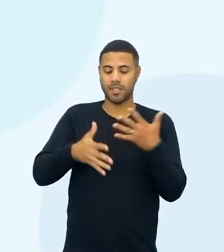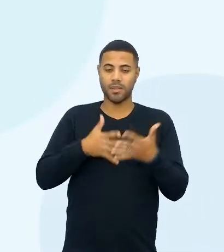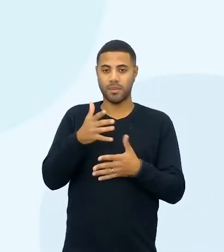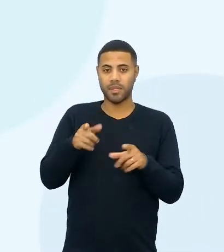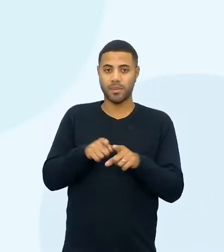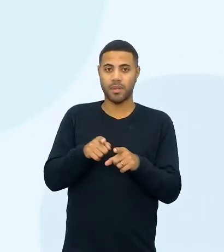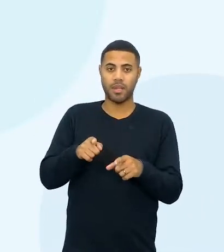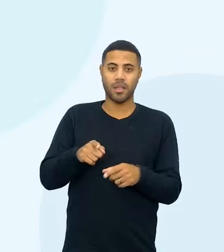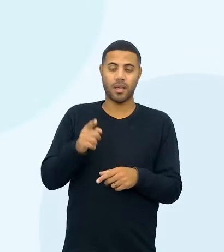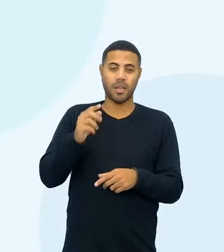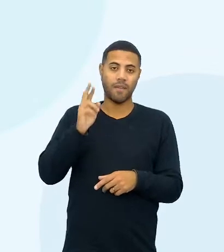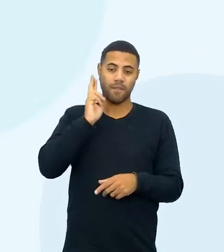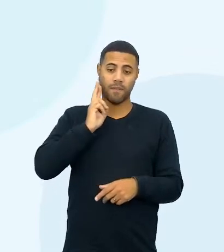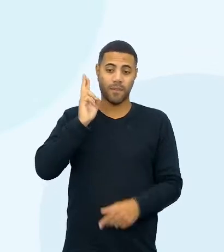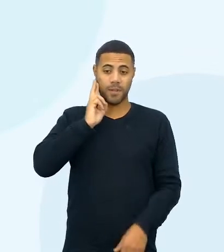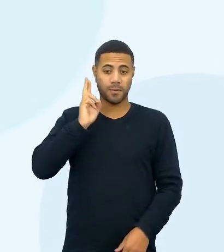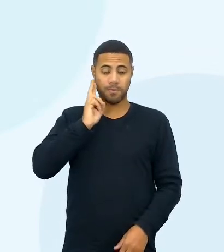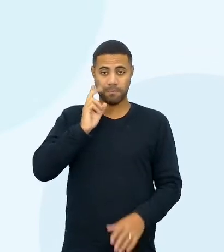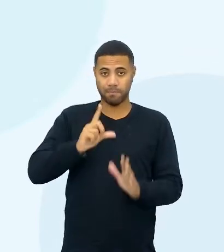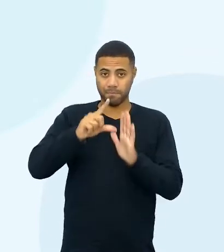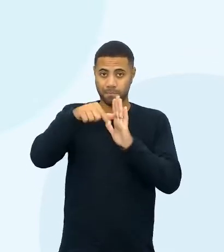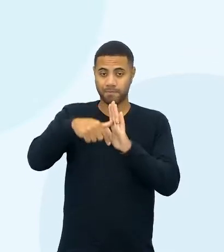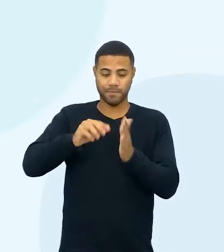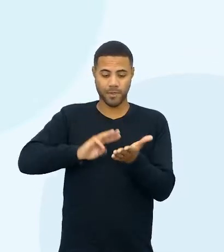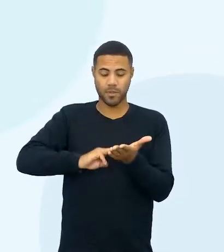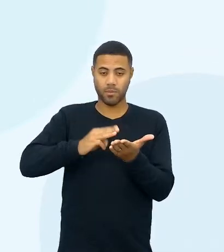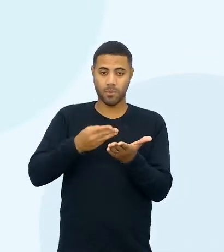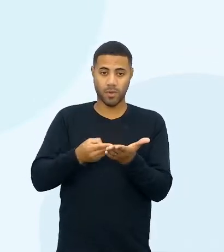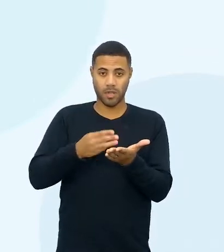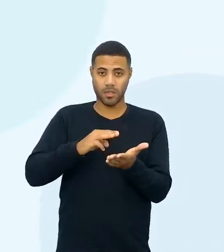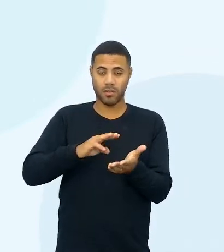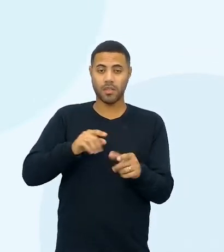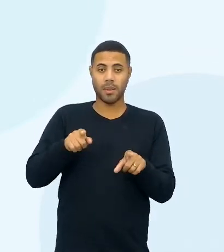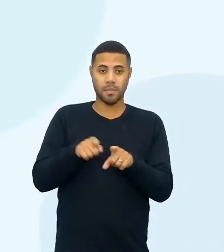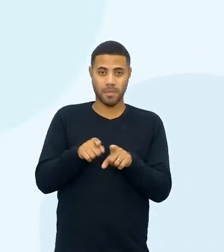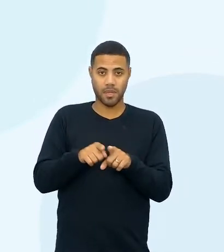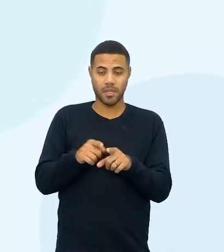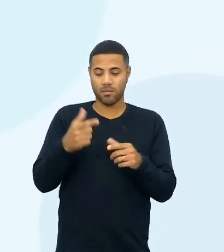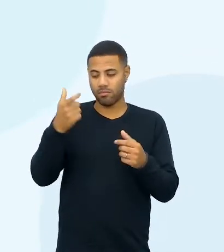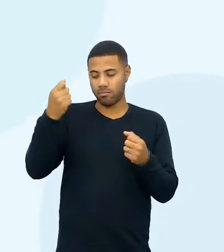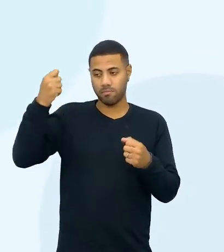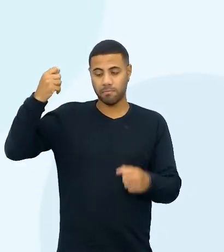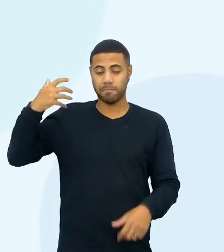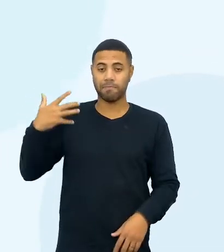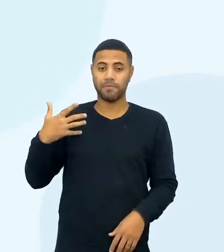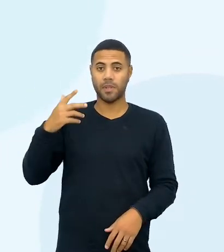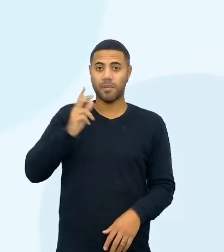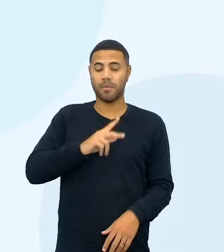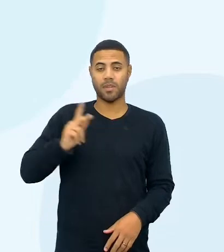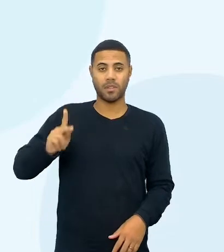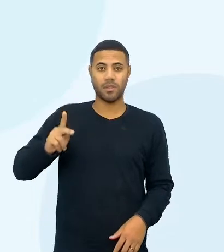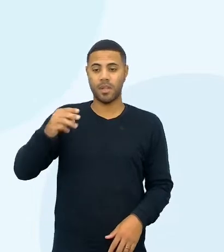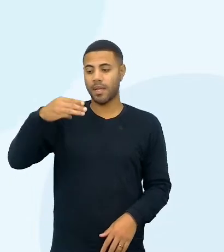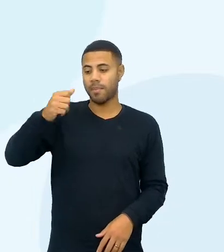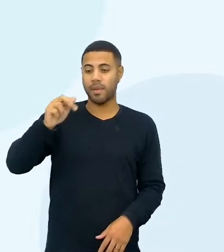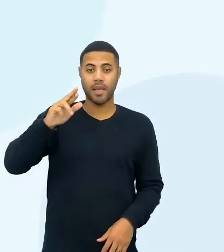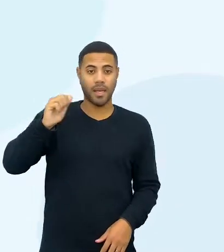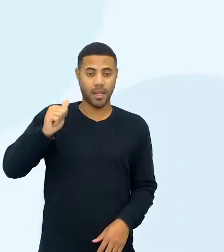o Rafael, já também o Moésio, e eu faço a minha autodescrição, tá certo? Eu sou a professora Mara,